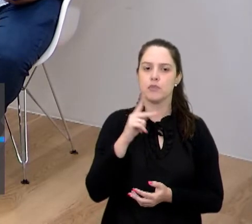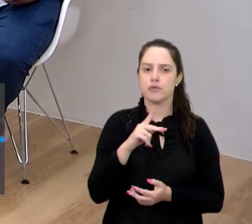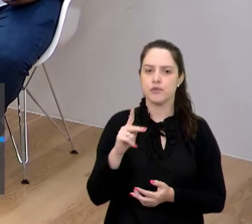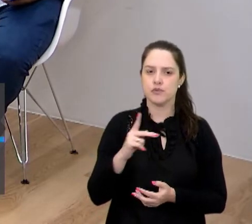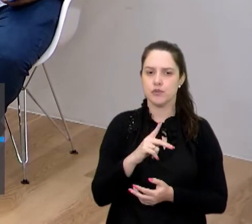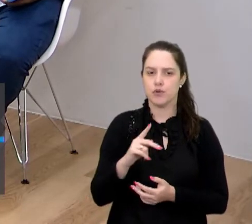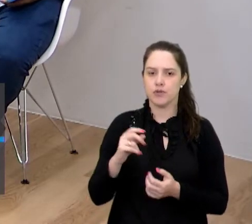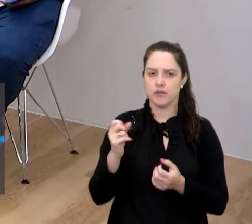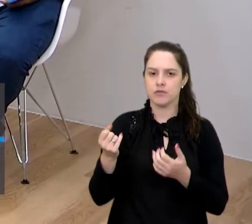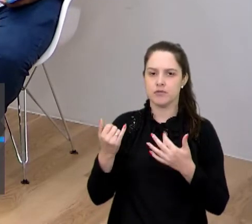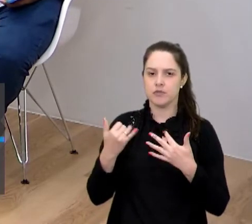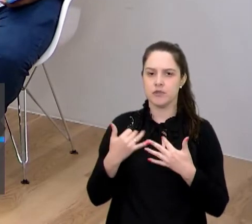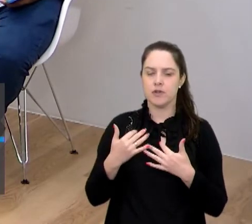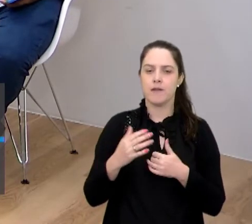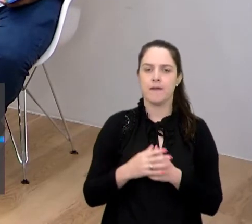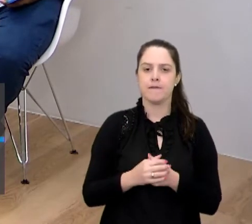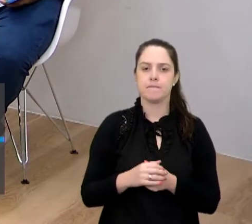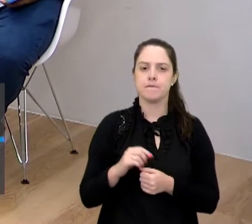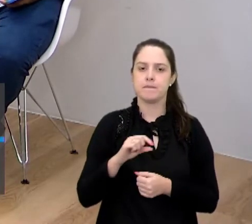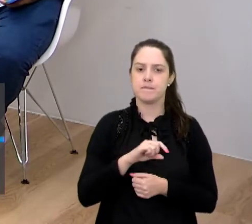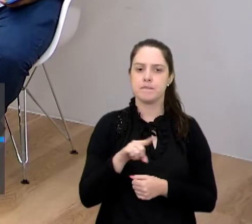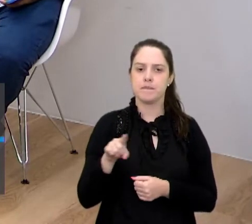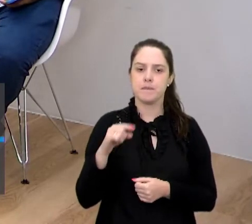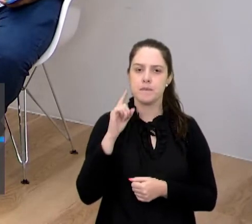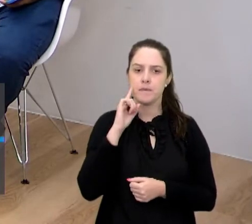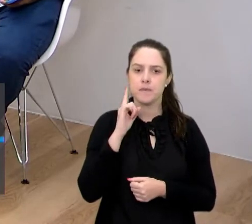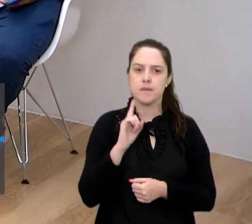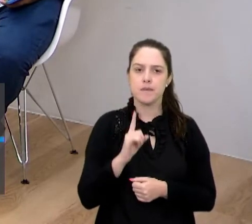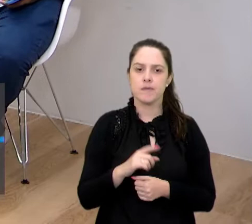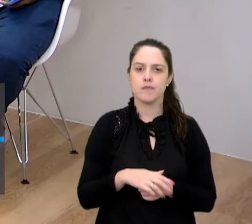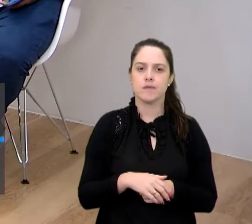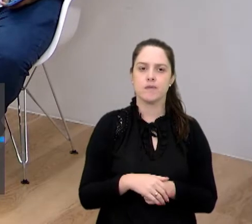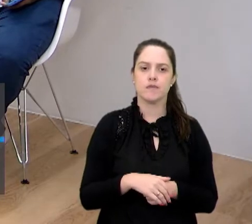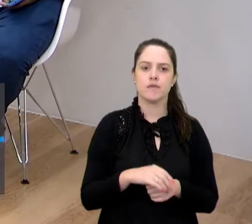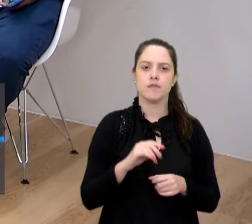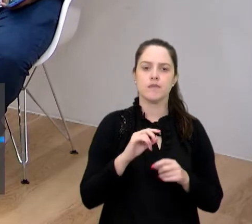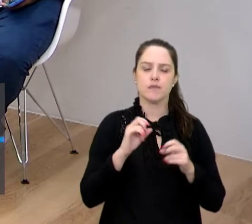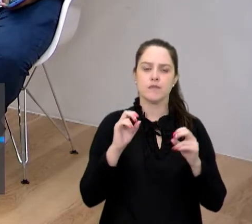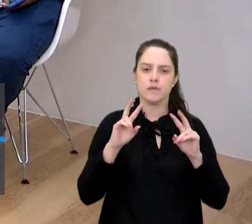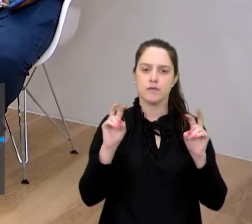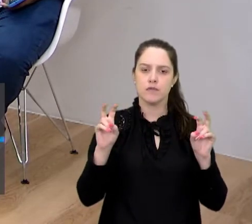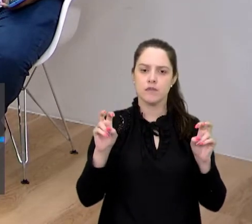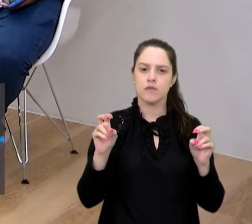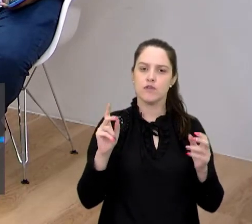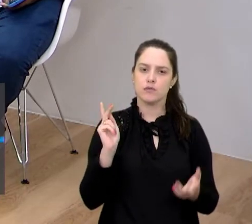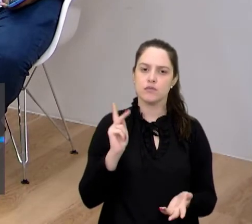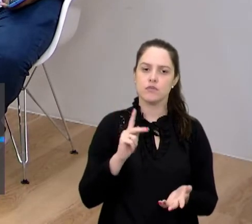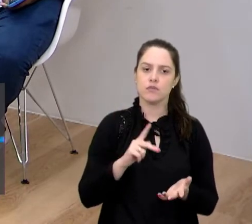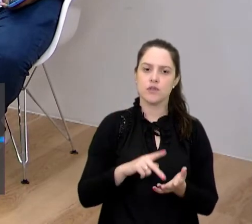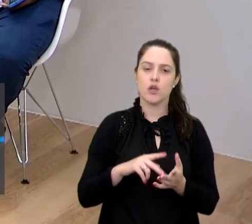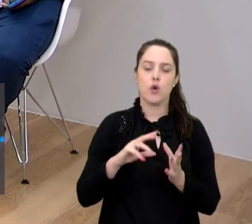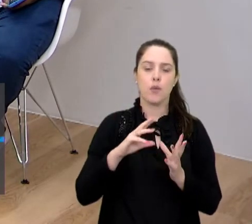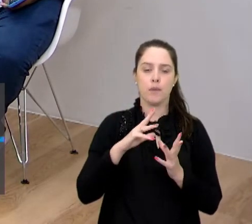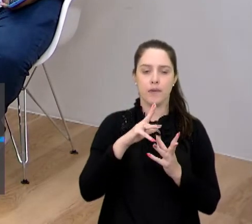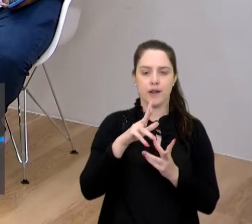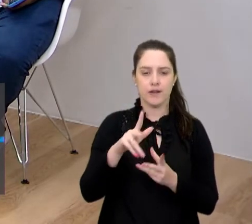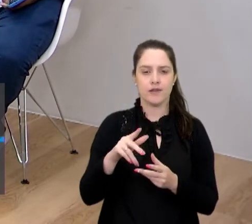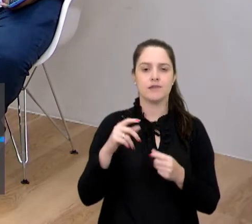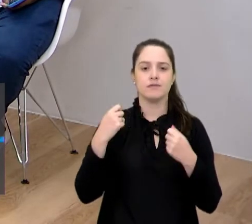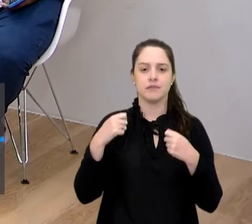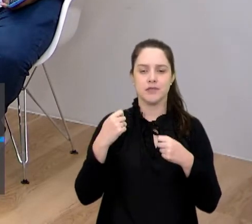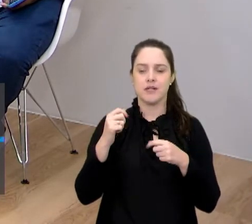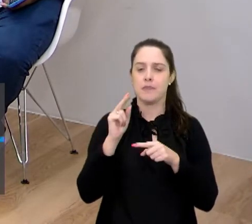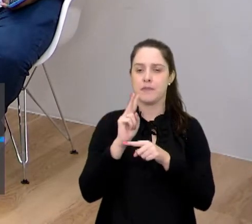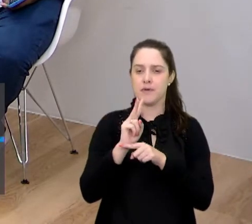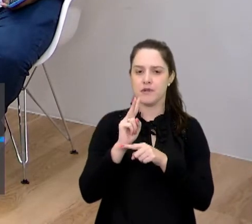acho que vocês já conheceram. Sim, maravilhoso. Eu não sei se eu estou falando muito, mas ele falou o seguinte, e é uma coisa de verdade. O planeta em si, ele não precisa da gente, viu,